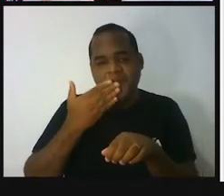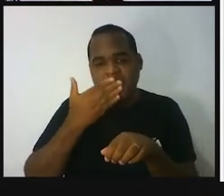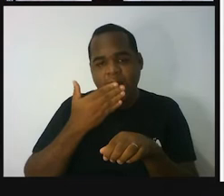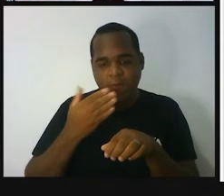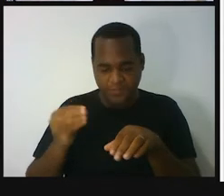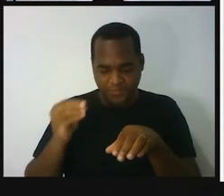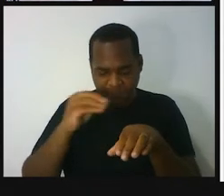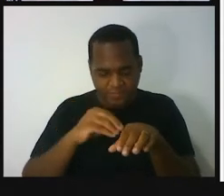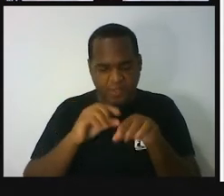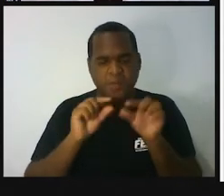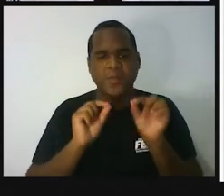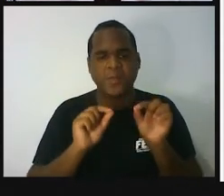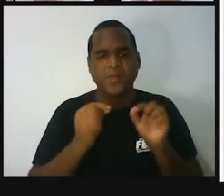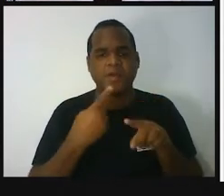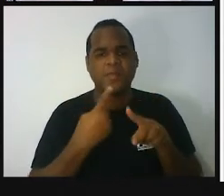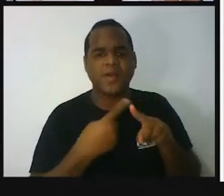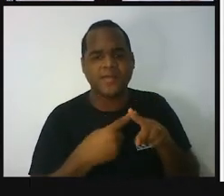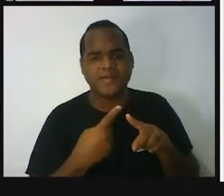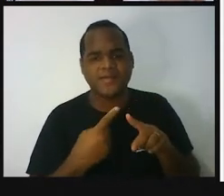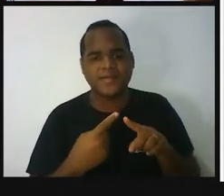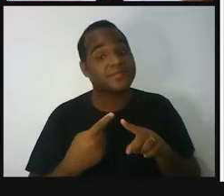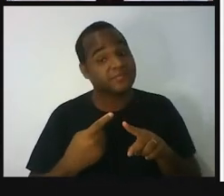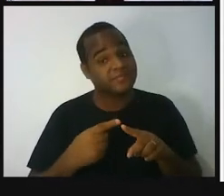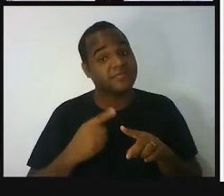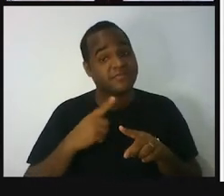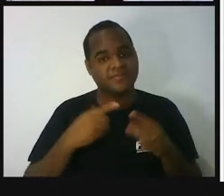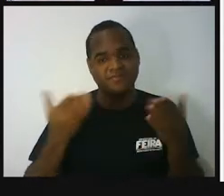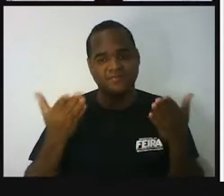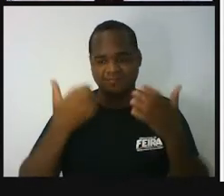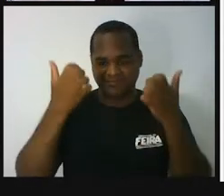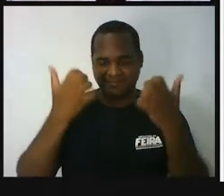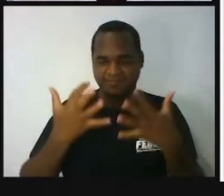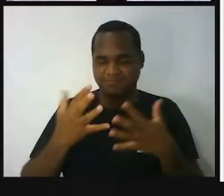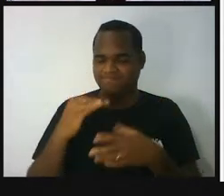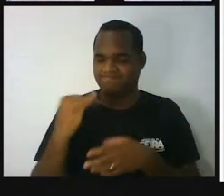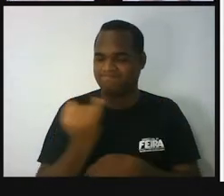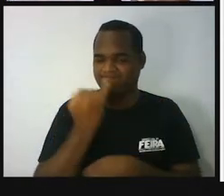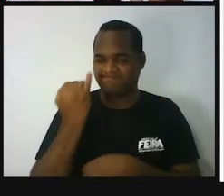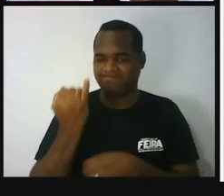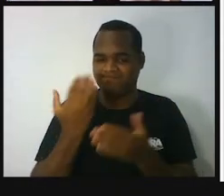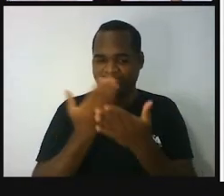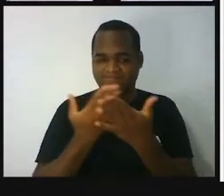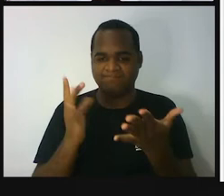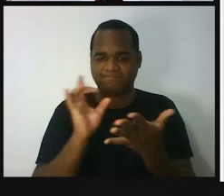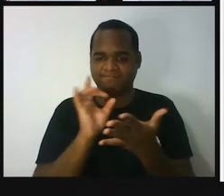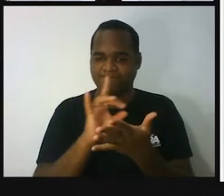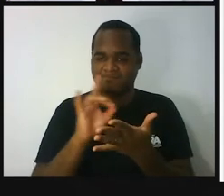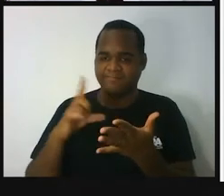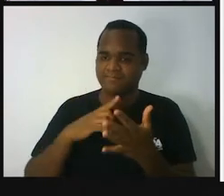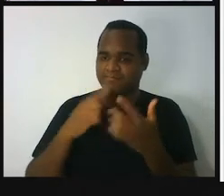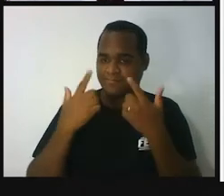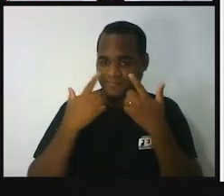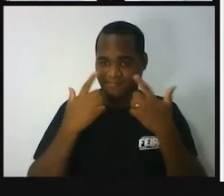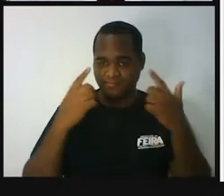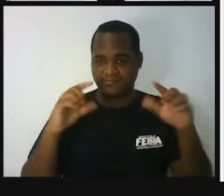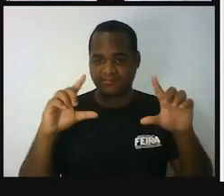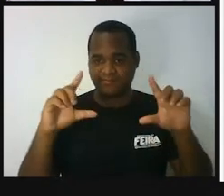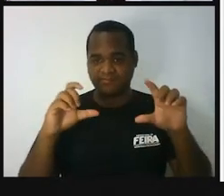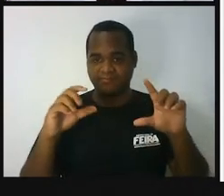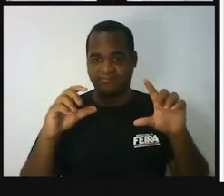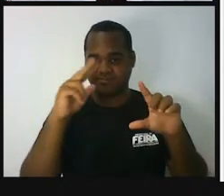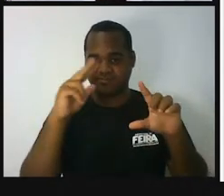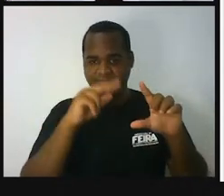tem aquele formato? Então, tudo isso é muito importante. Com essa imagem aqui, eu trago para você